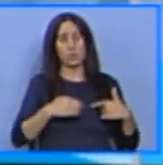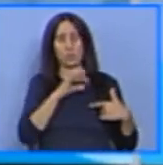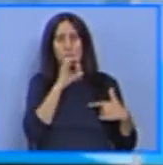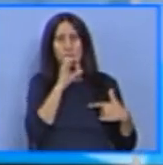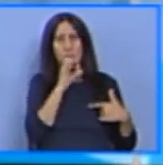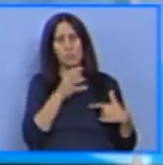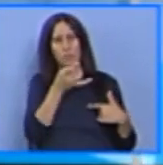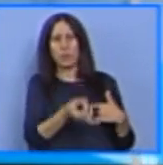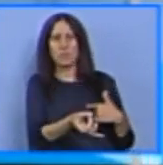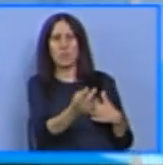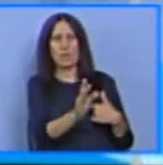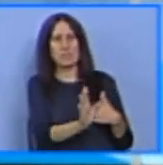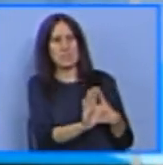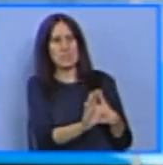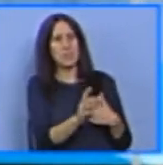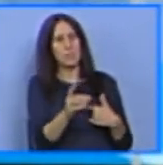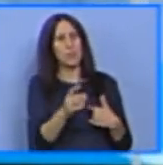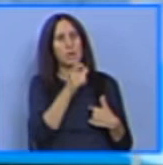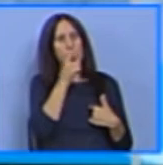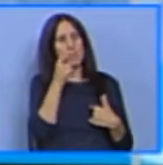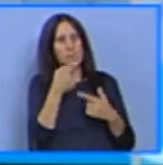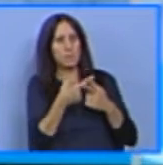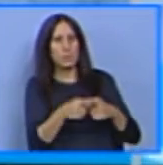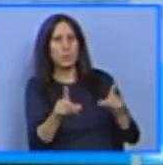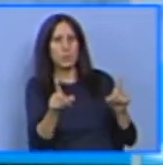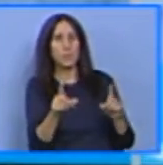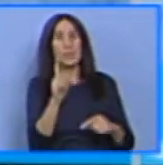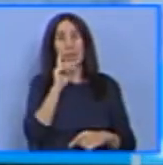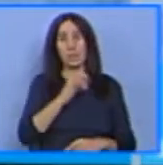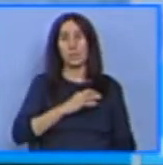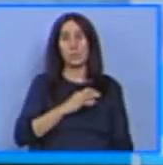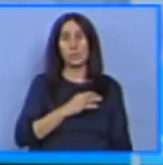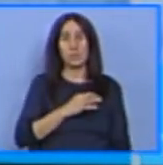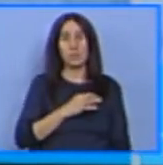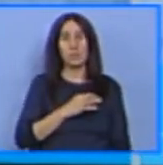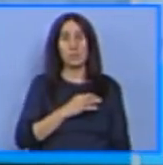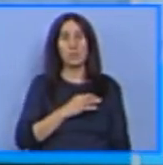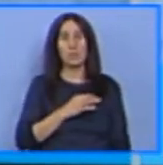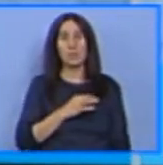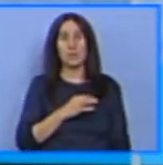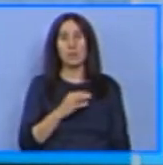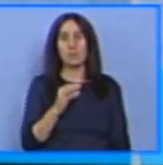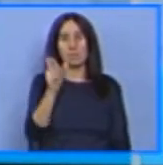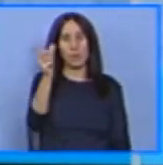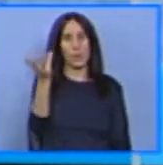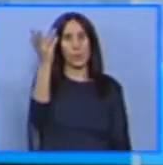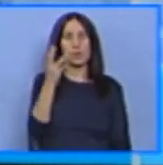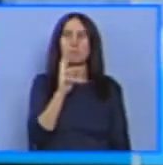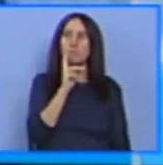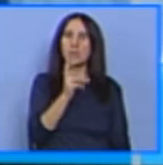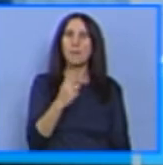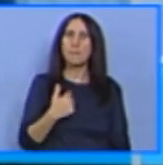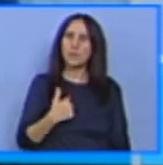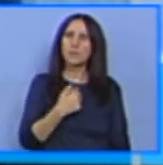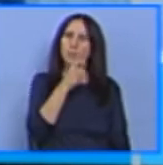digamos, dispensá-la disso, pode remir a promessa de outra maneira. E a senhora virou-se para o ilustre prelado e disse-lhe: mas eu fiz